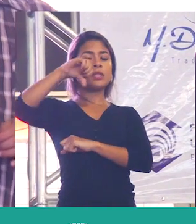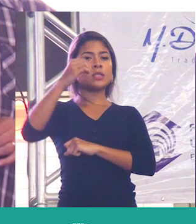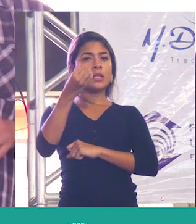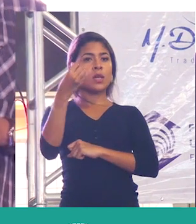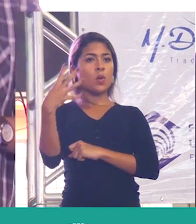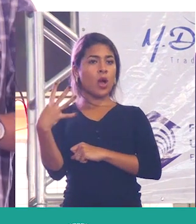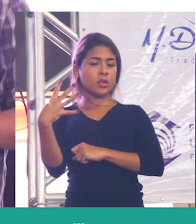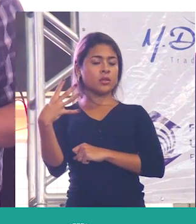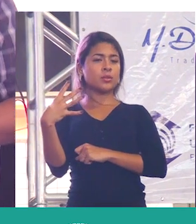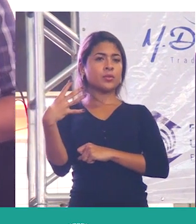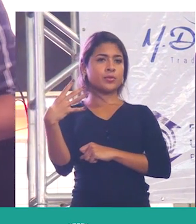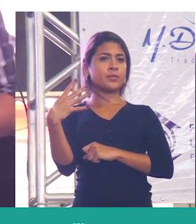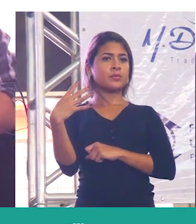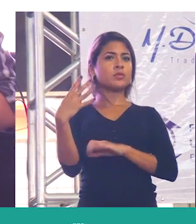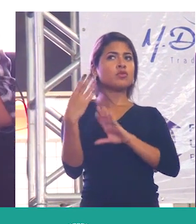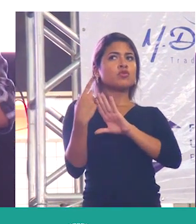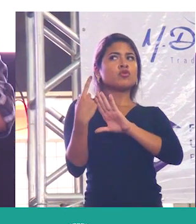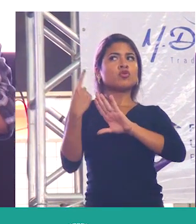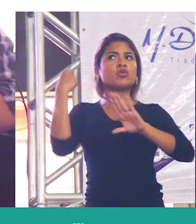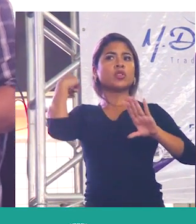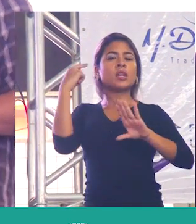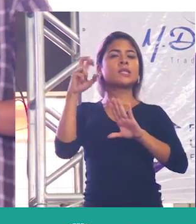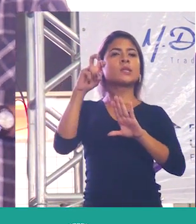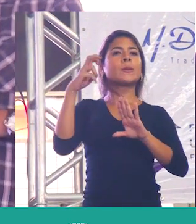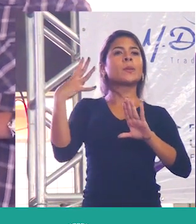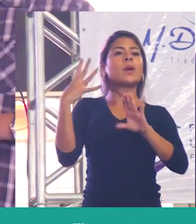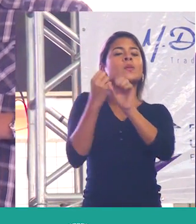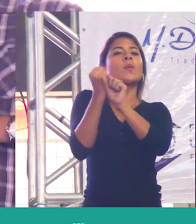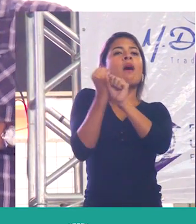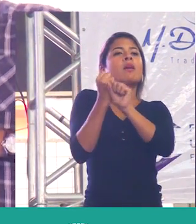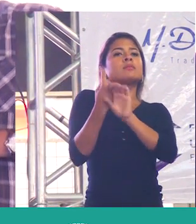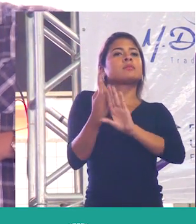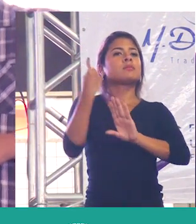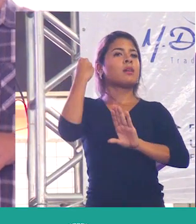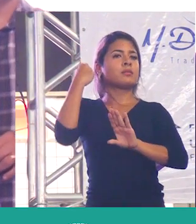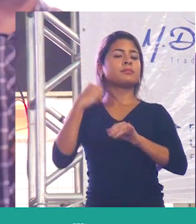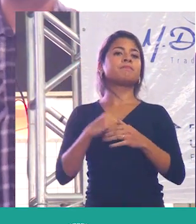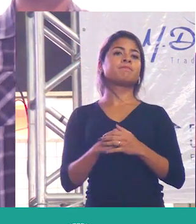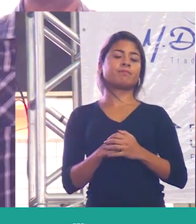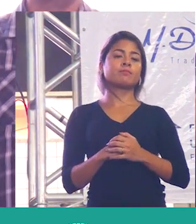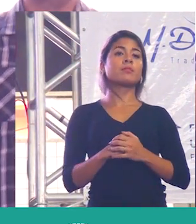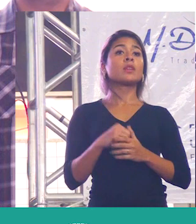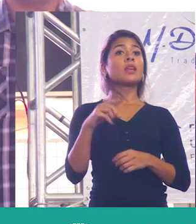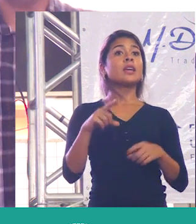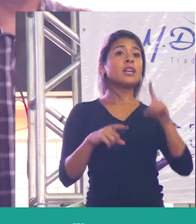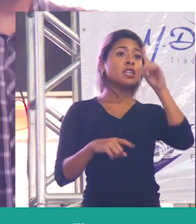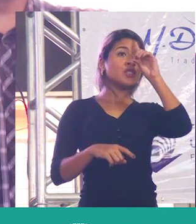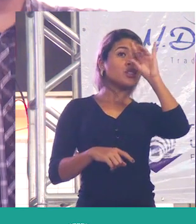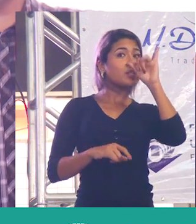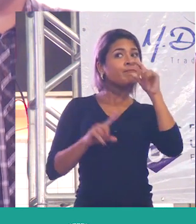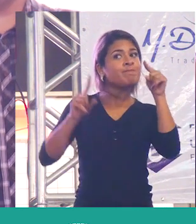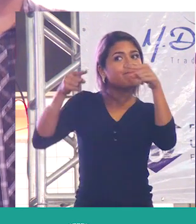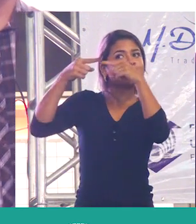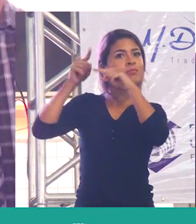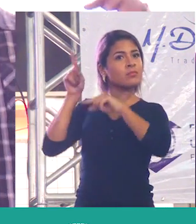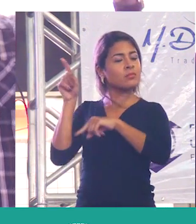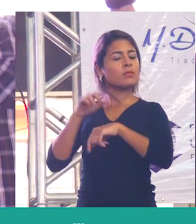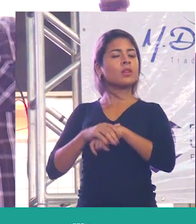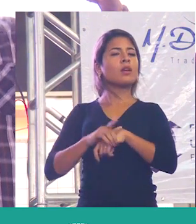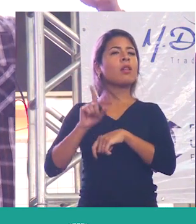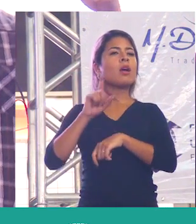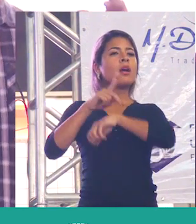1964. Já se vão 54 anos. Naquele dia, mês e ano, lá no Rio de